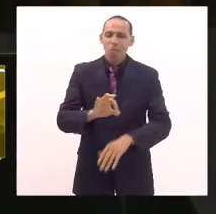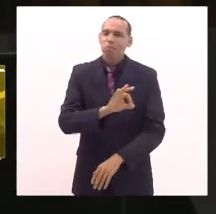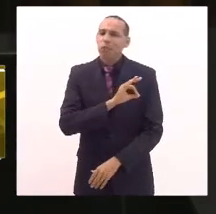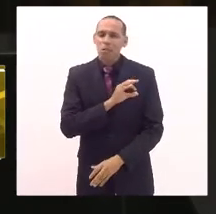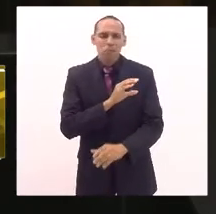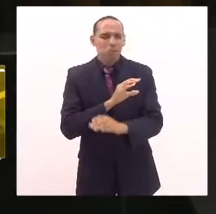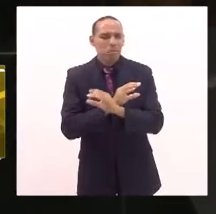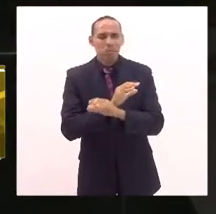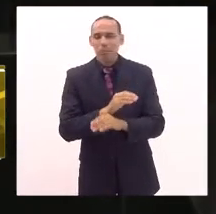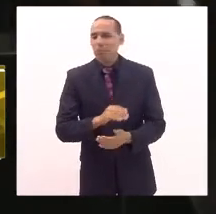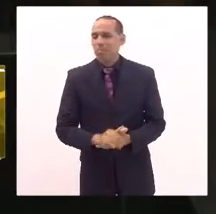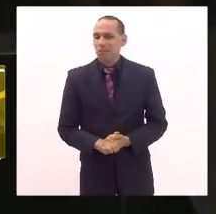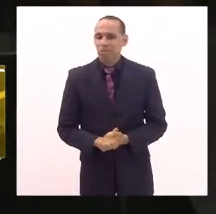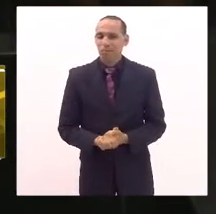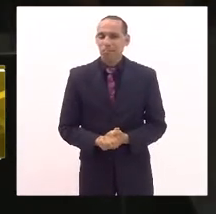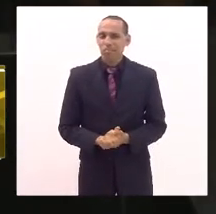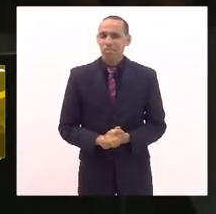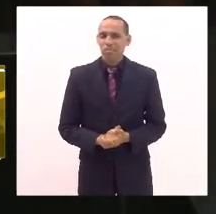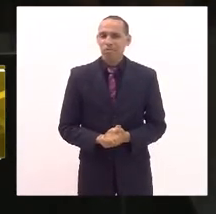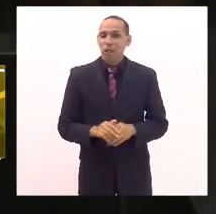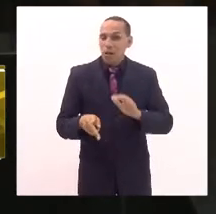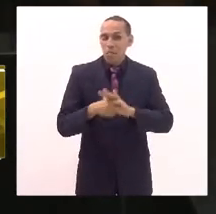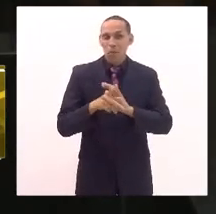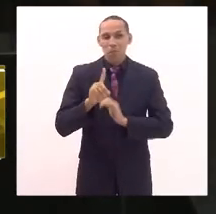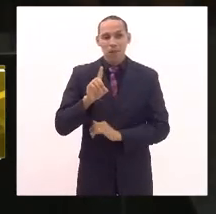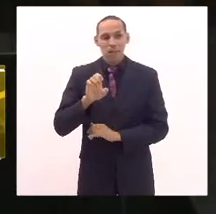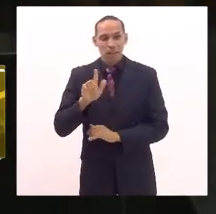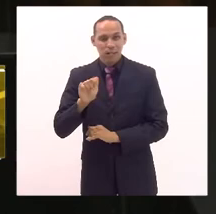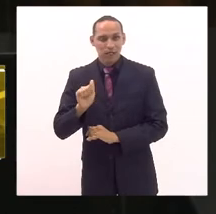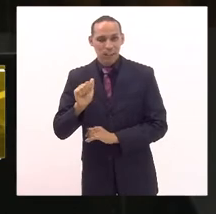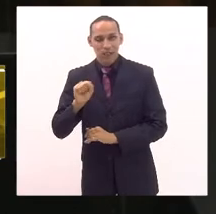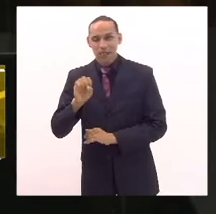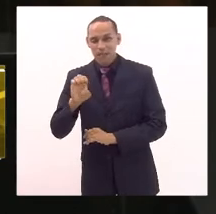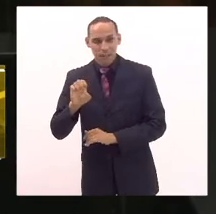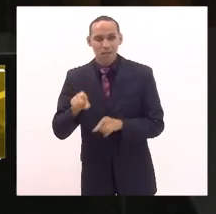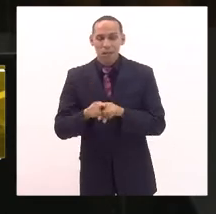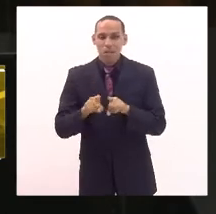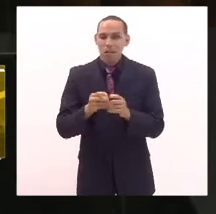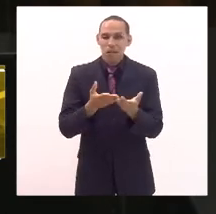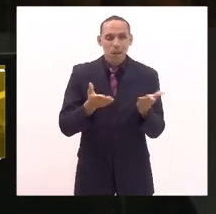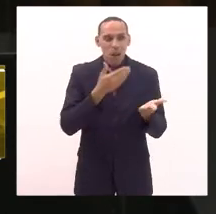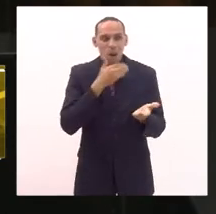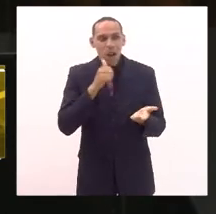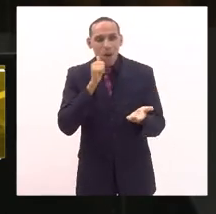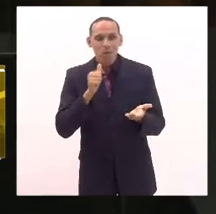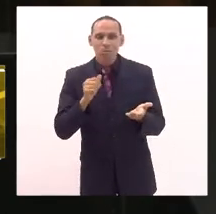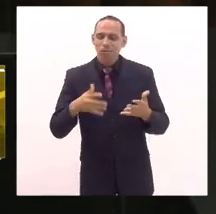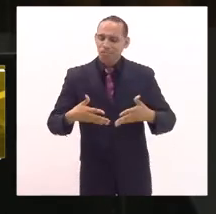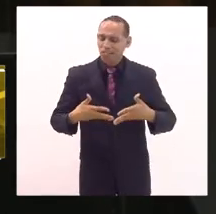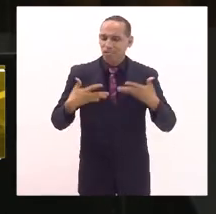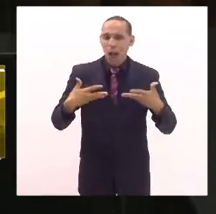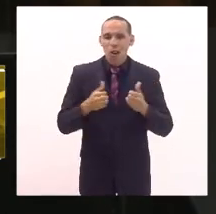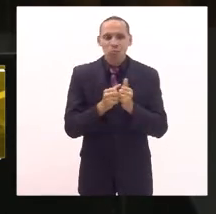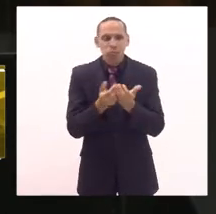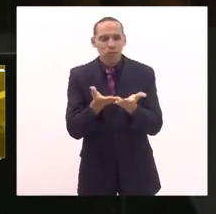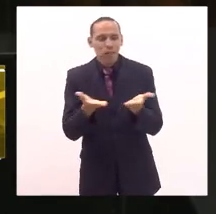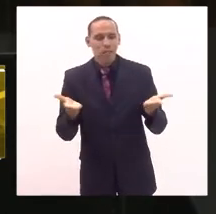civis, agentes do Degase, senhoras e senhores, é uma grande honra estar com todos